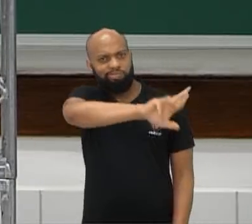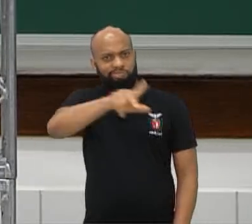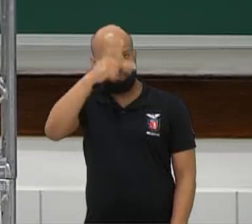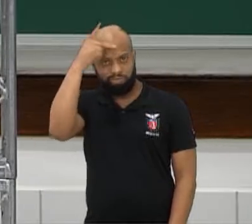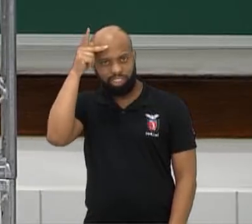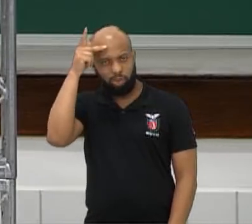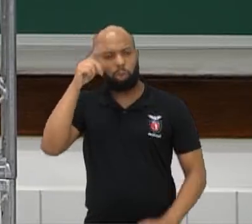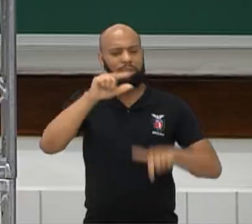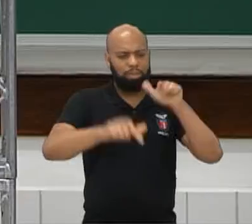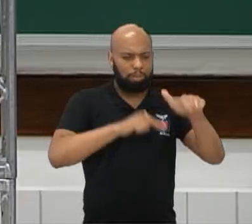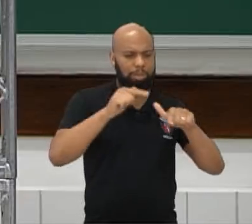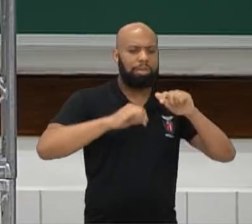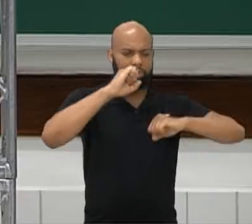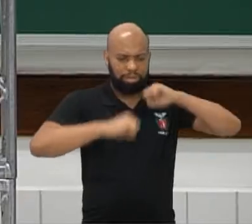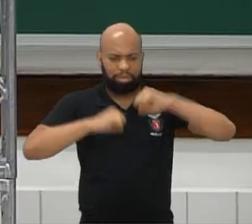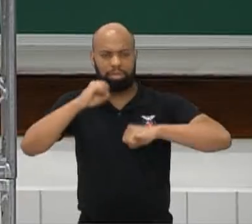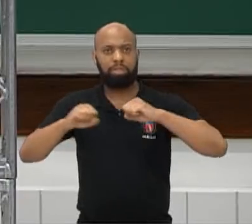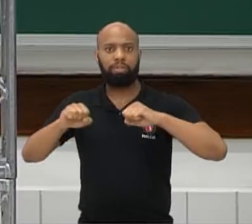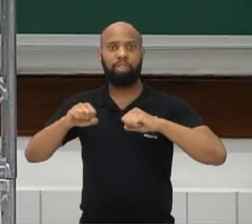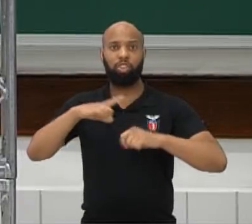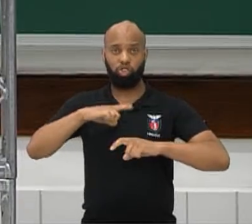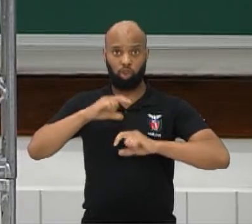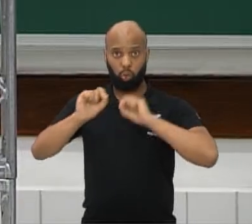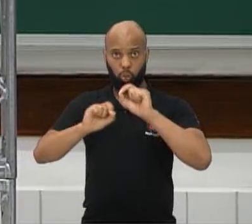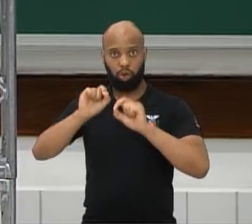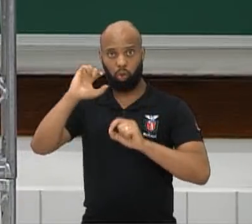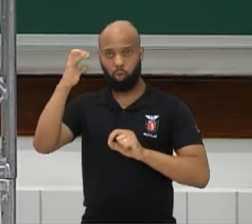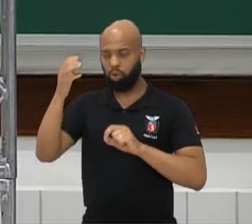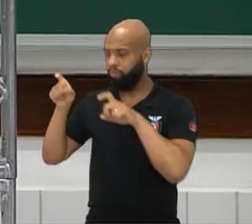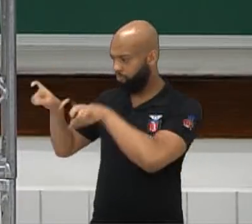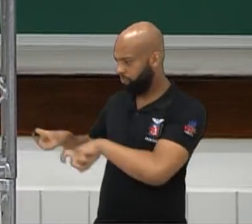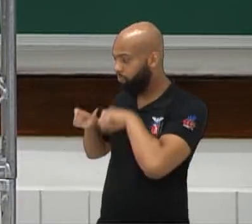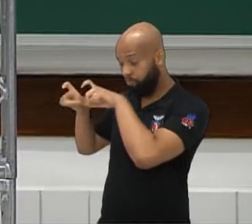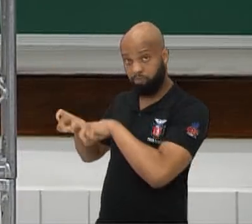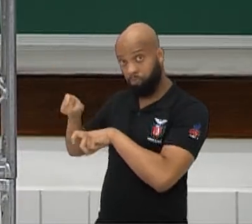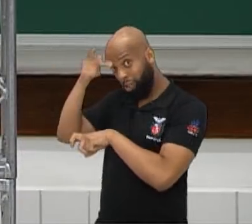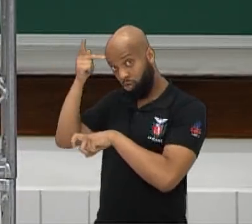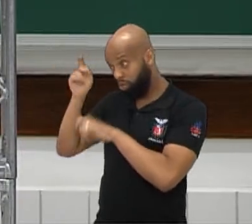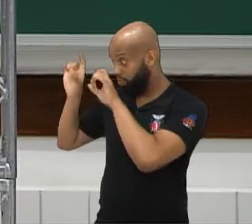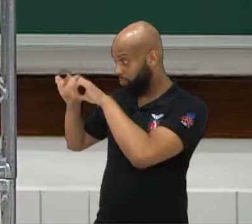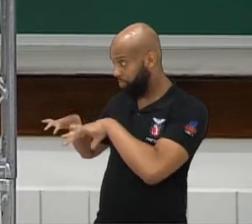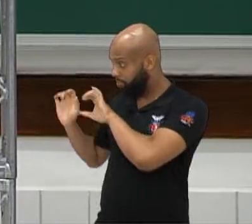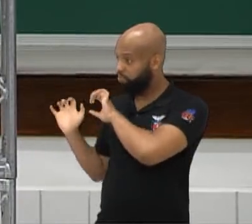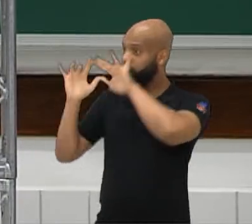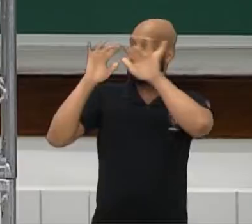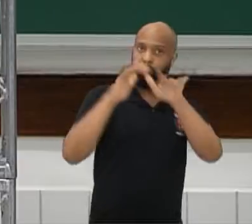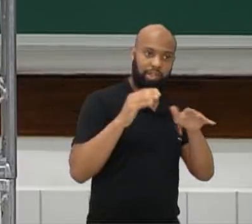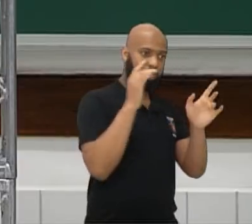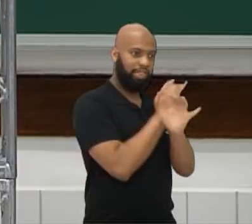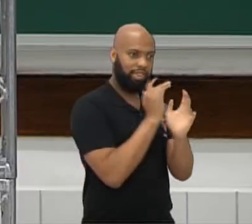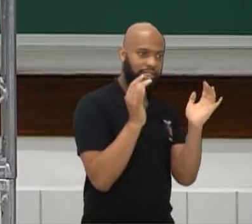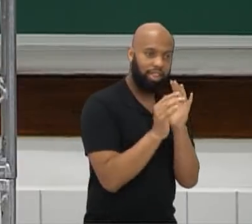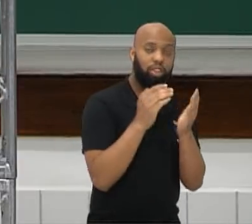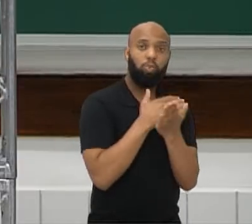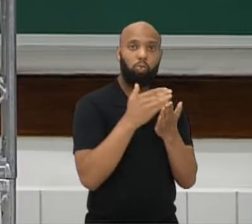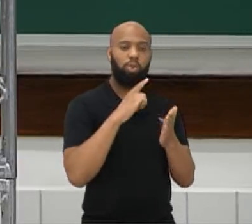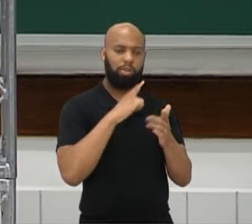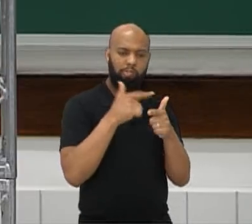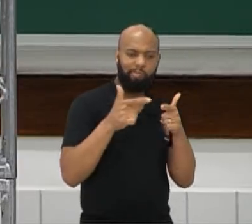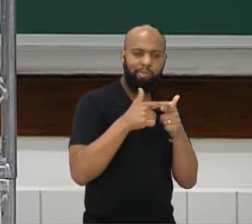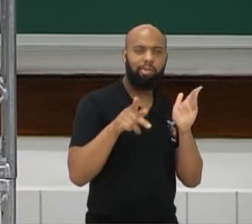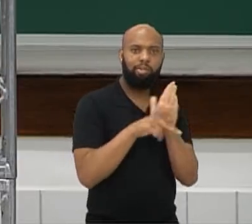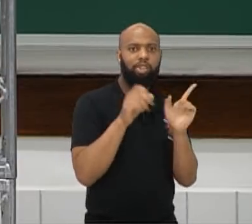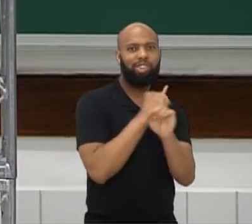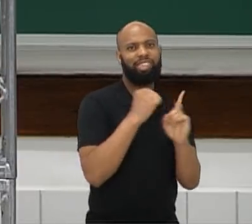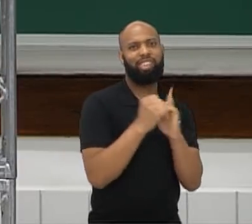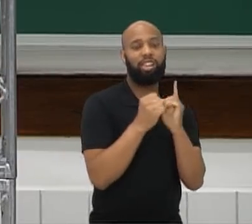fábricas, muitas pessoas saíram do campo ao mesmo tempo e tiveram que ir para a cidade. Então, novos problemas sociais começaram a surgir e o Marx estava